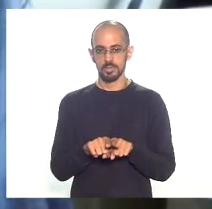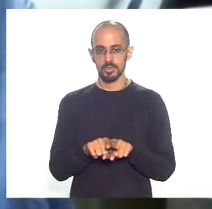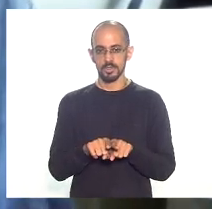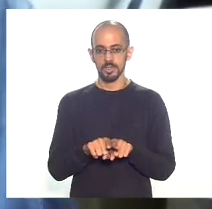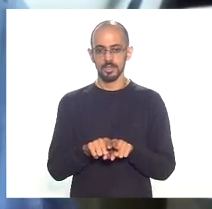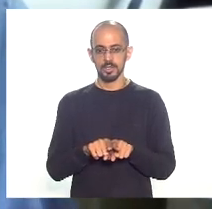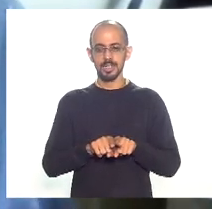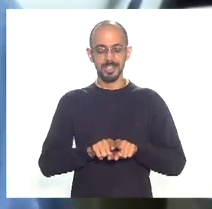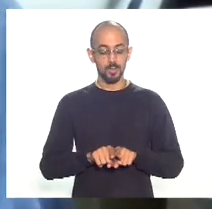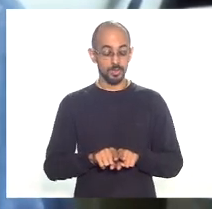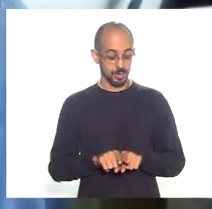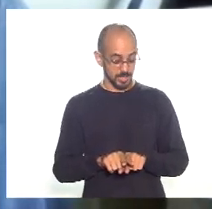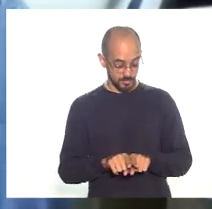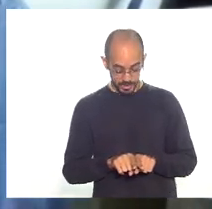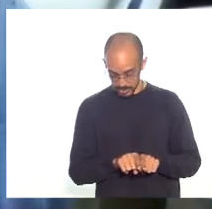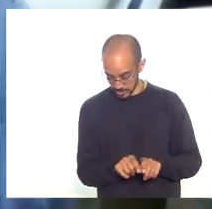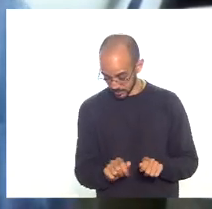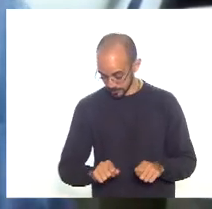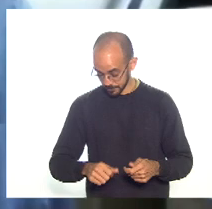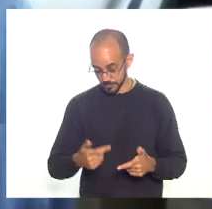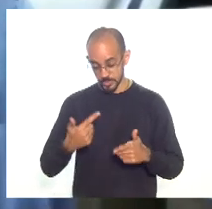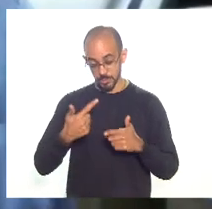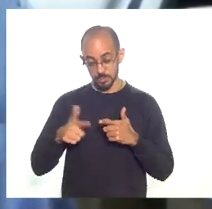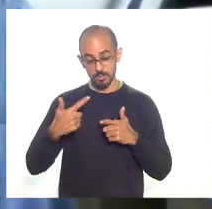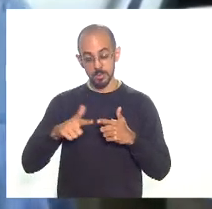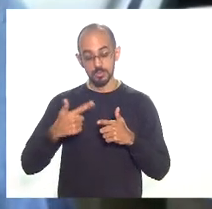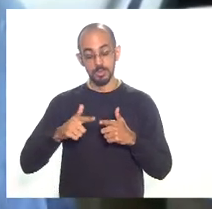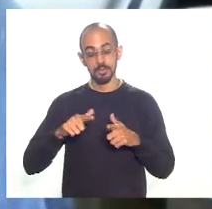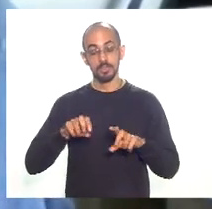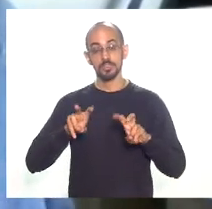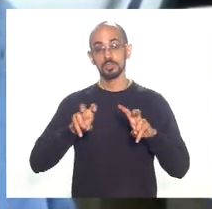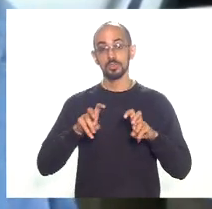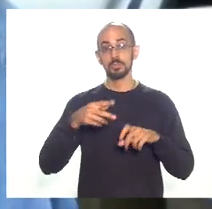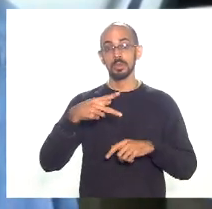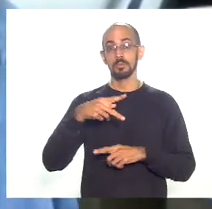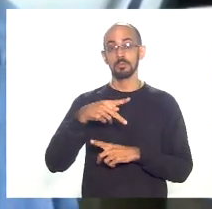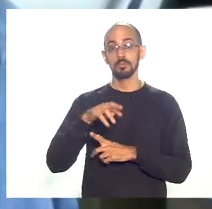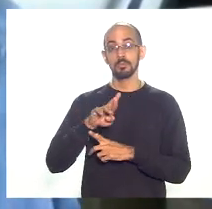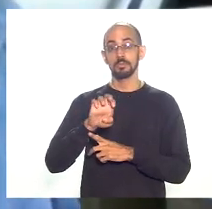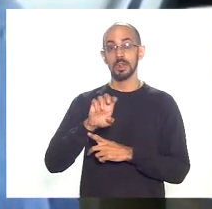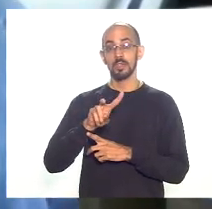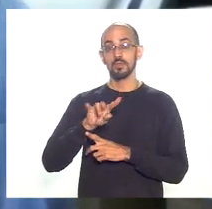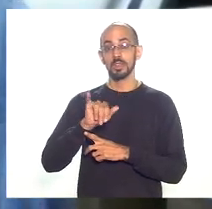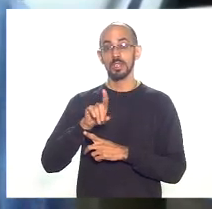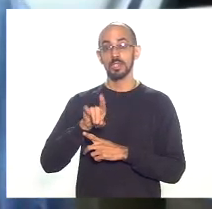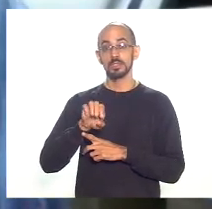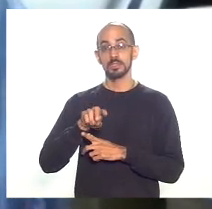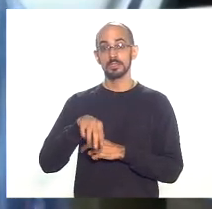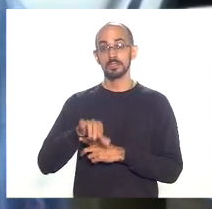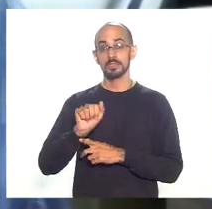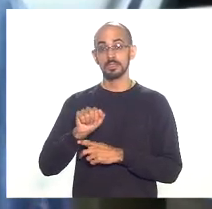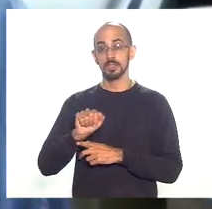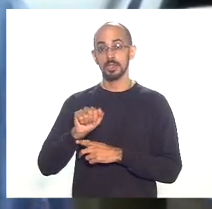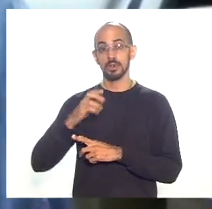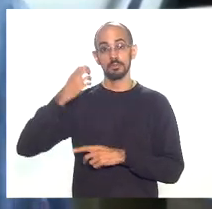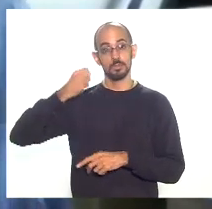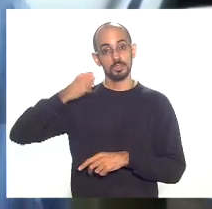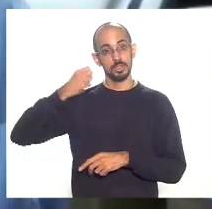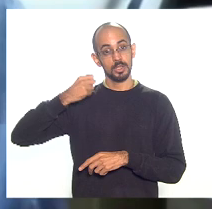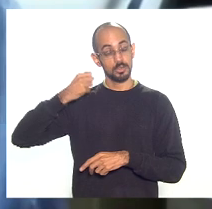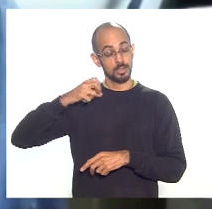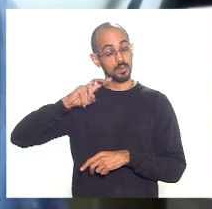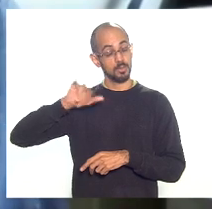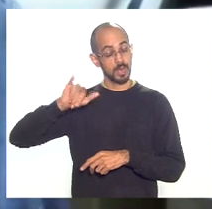questões relativas da nossa previdência que vai ter que